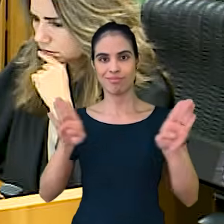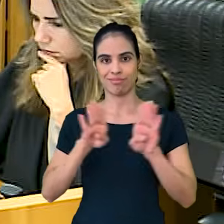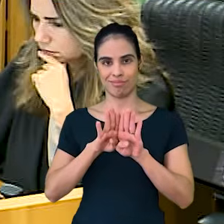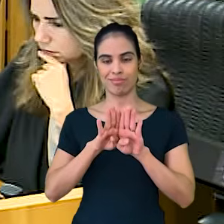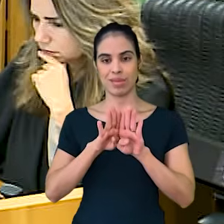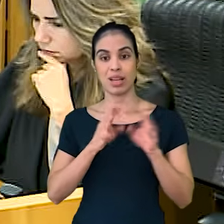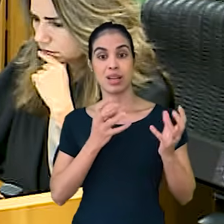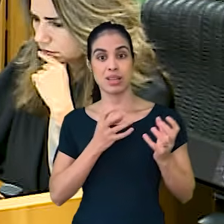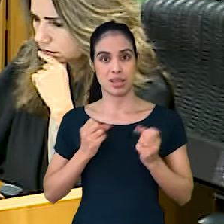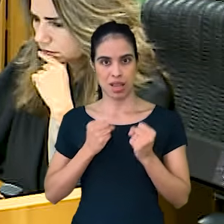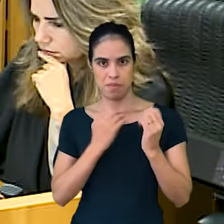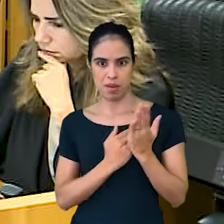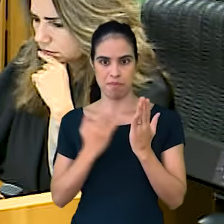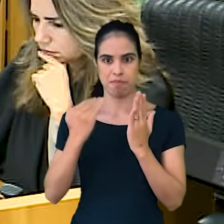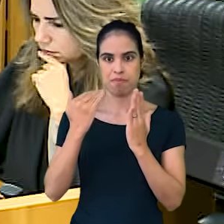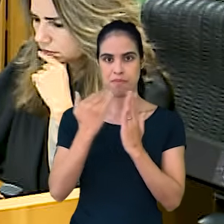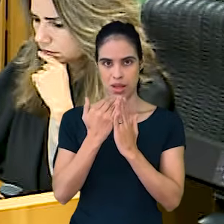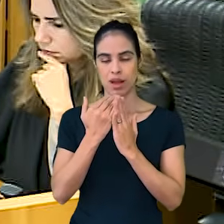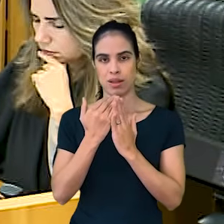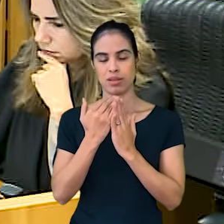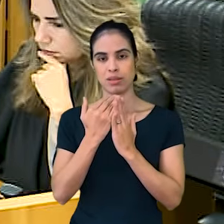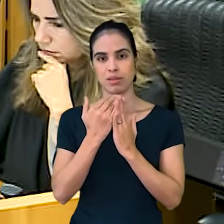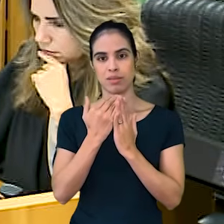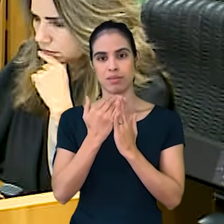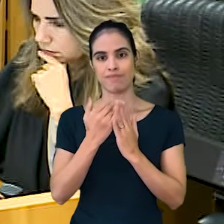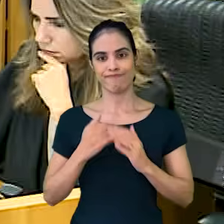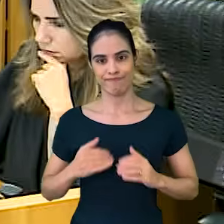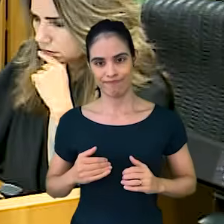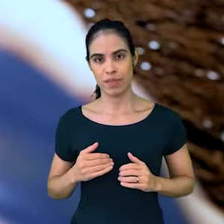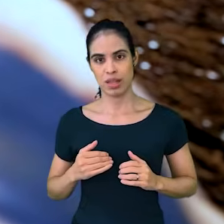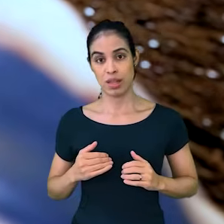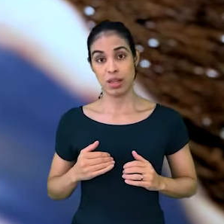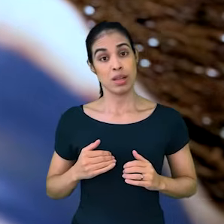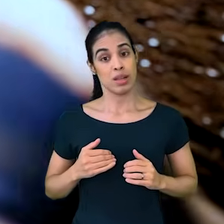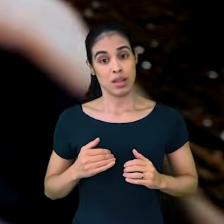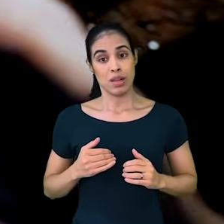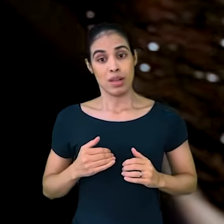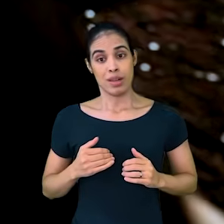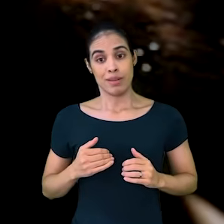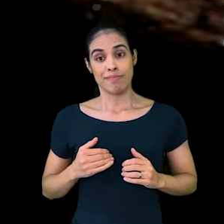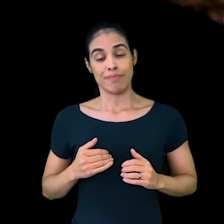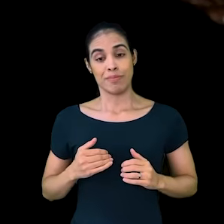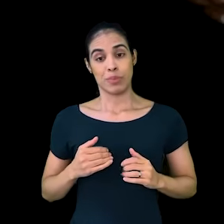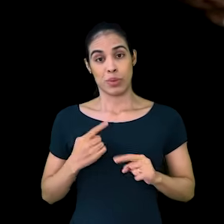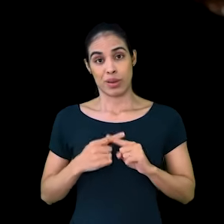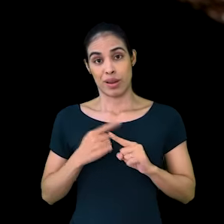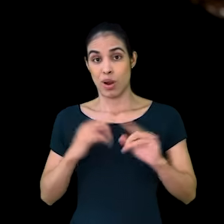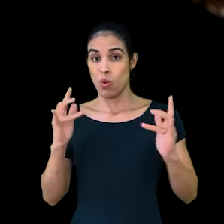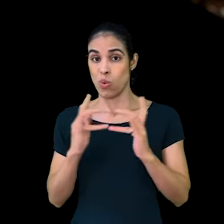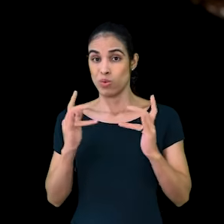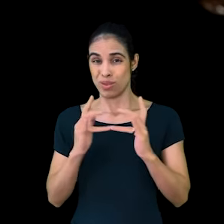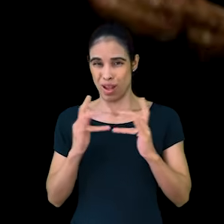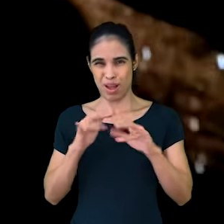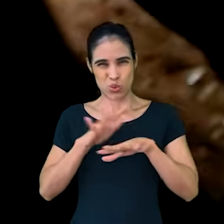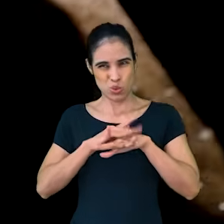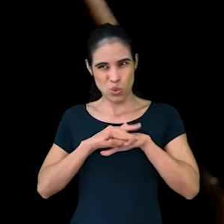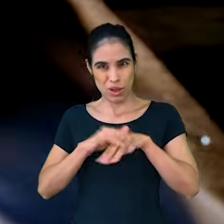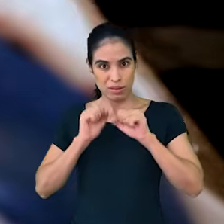o recebimento do adicional de insalubridade em grau máximo. Basta o contato com pacientes com